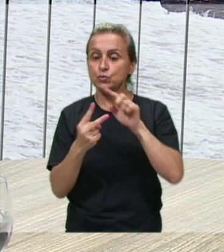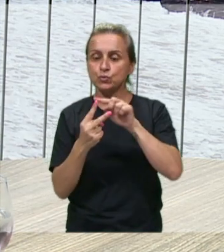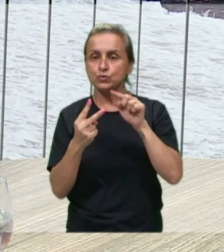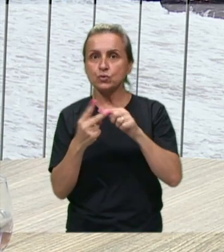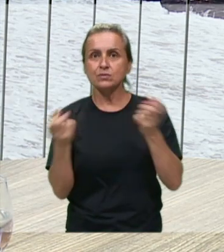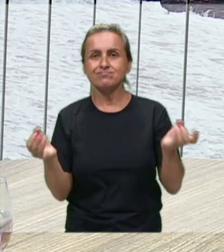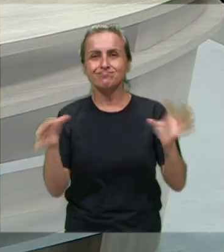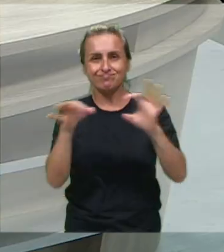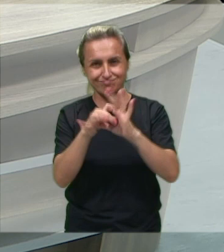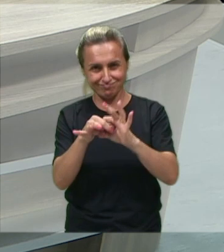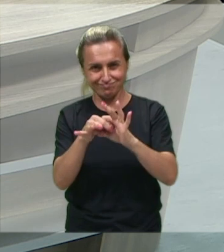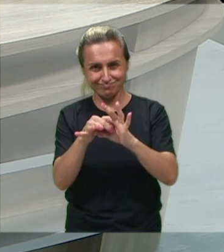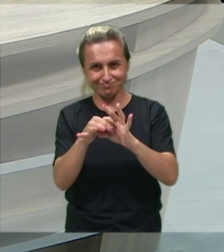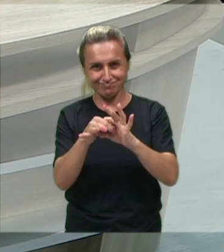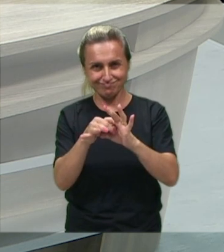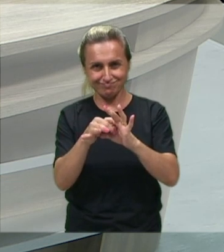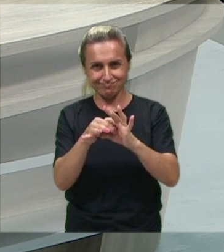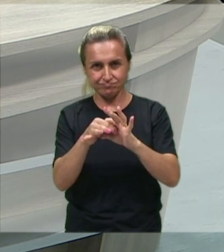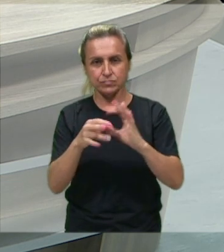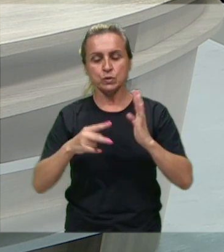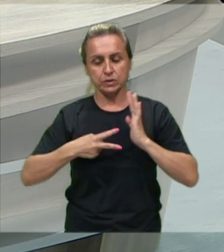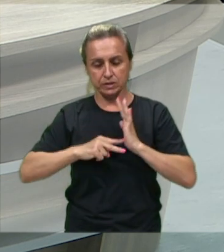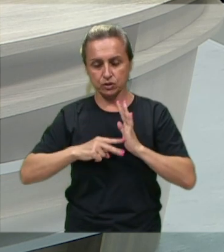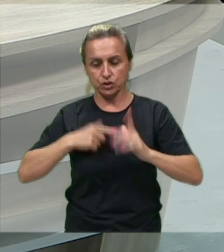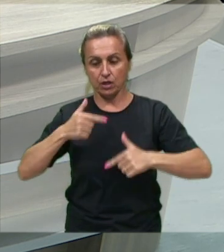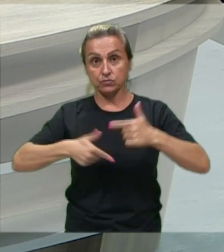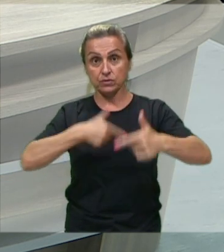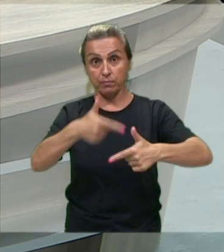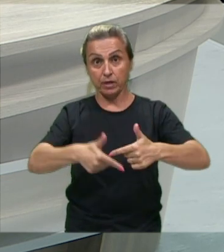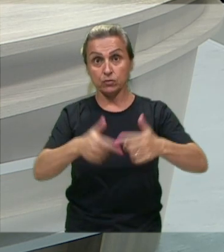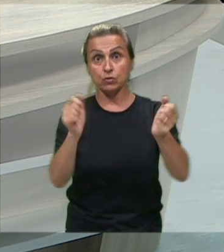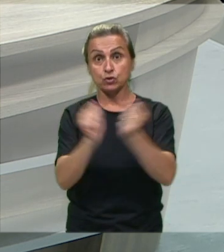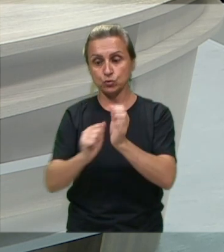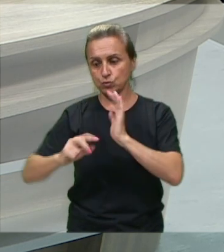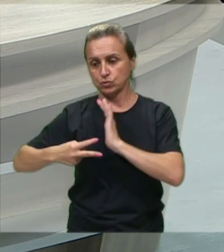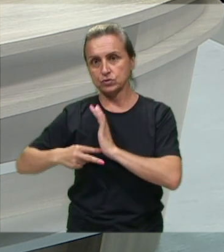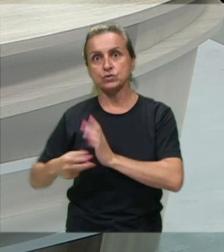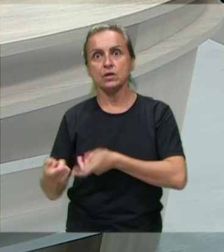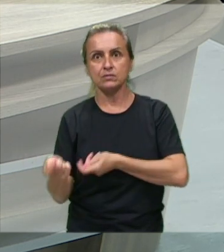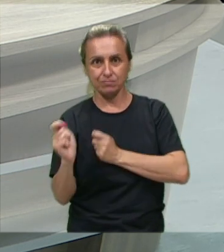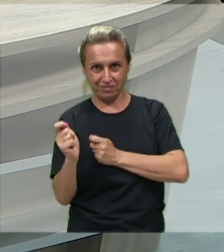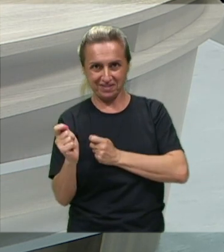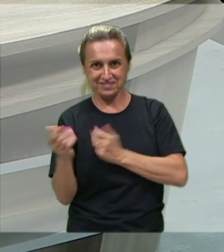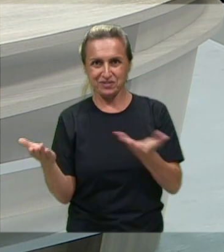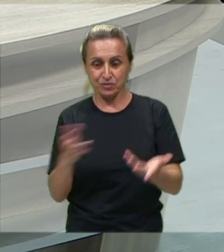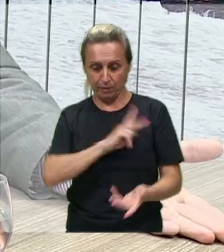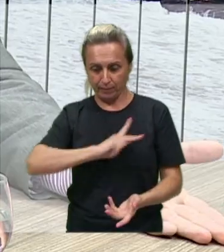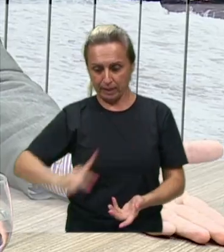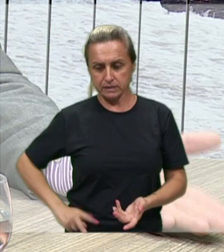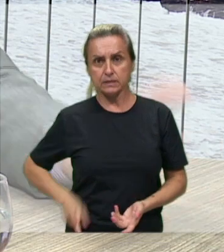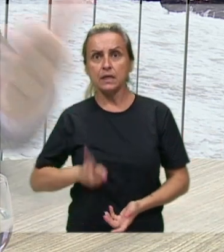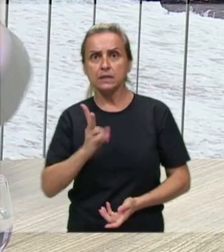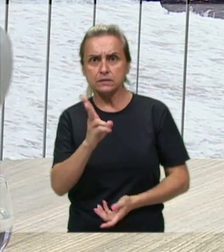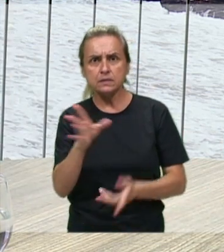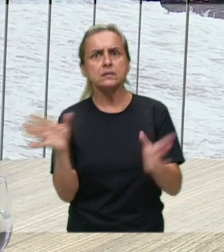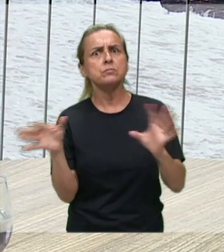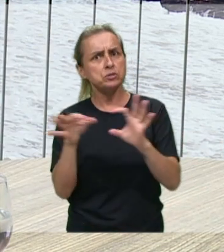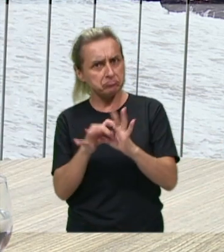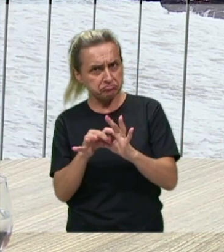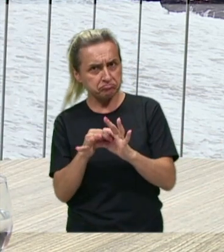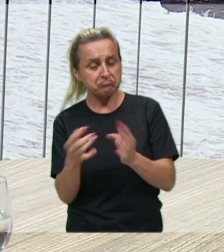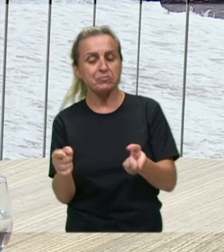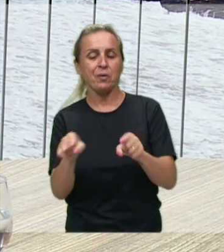E com hoje, o Sindicato dos Trabalhadores. E hoje as presidências sempre foram ligadas. Desde quando eu era coordenador, hoje o senhor